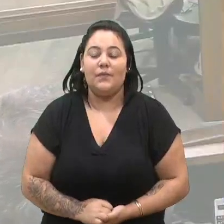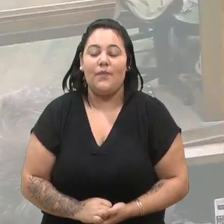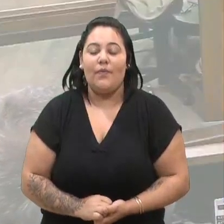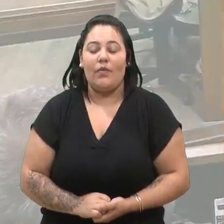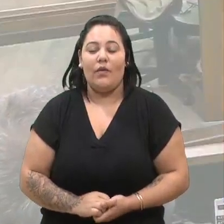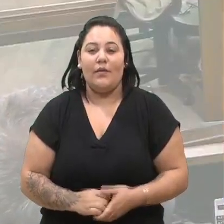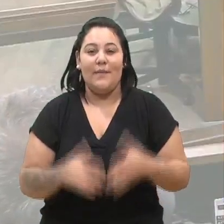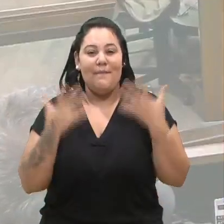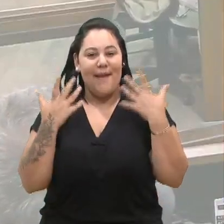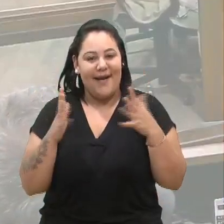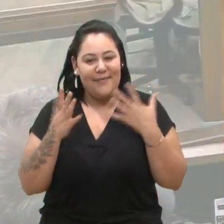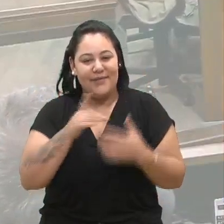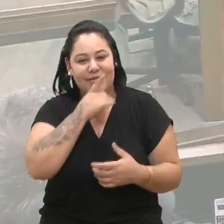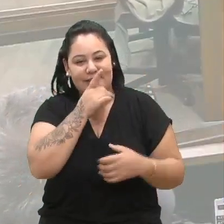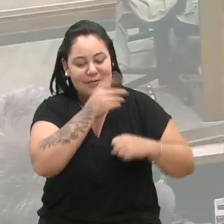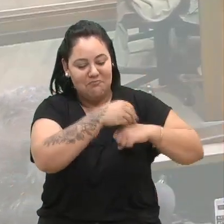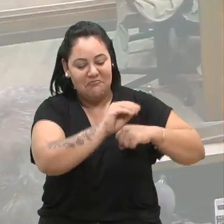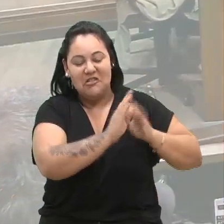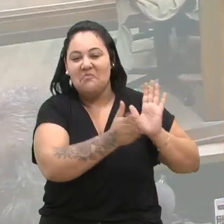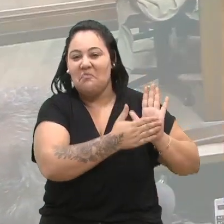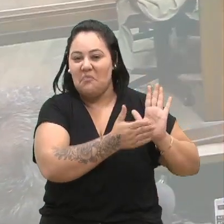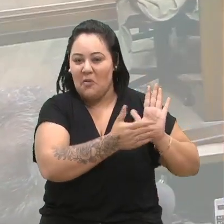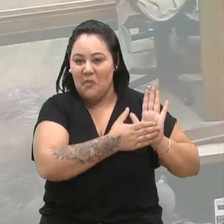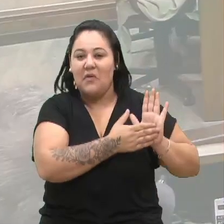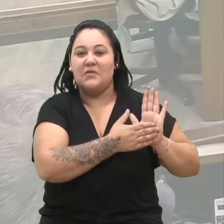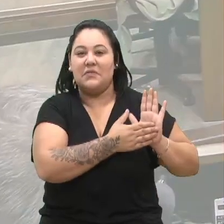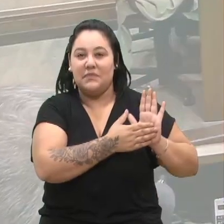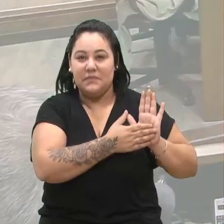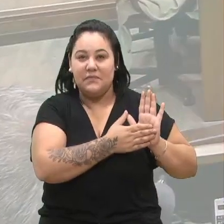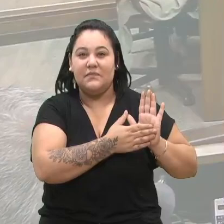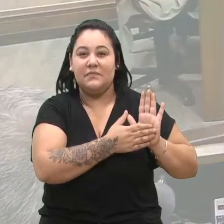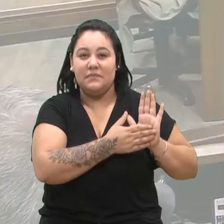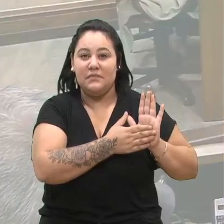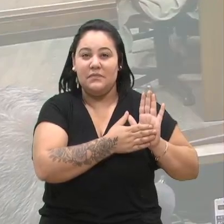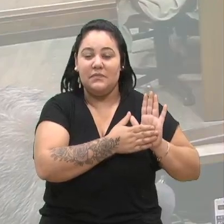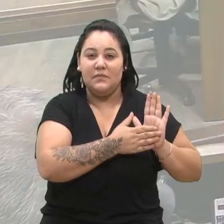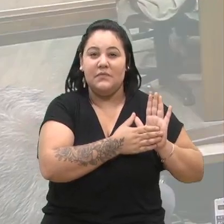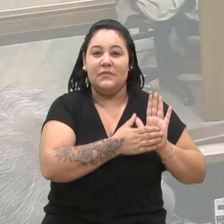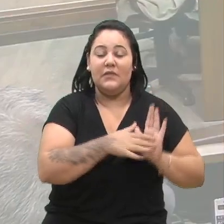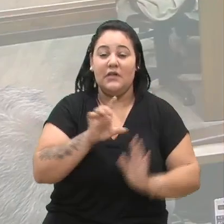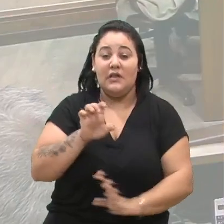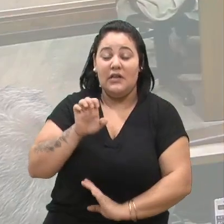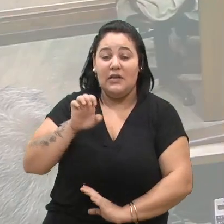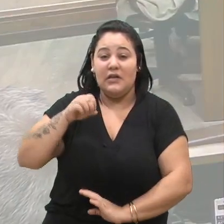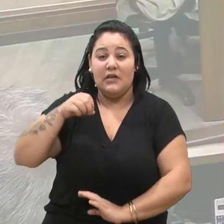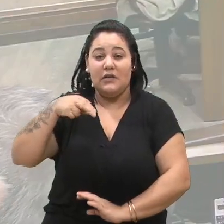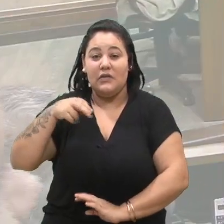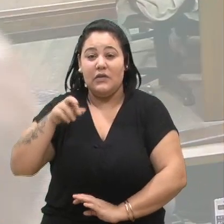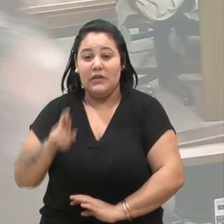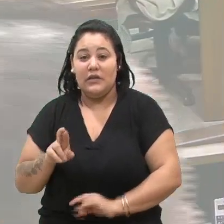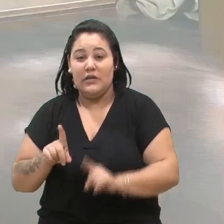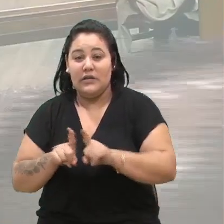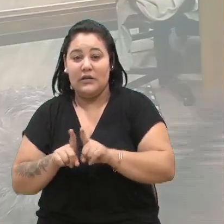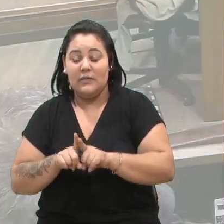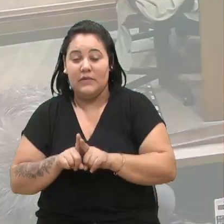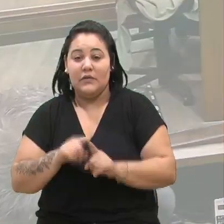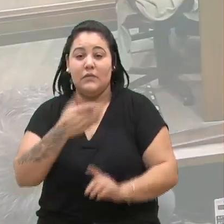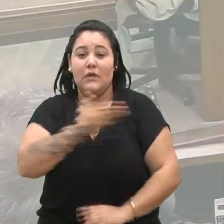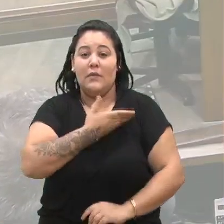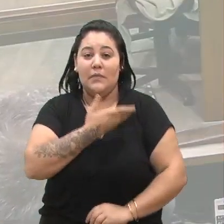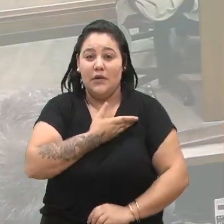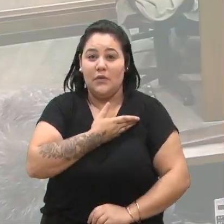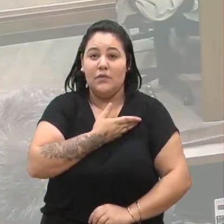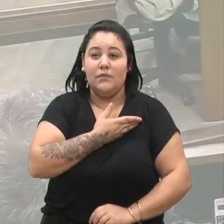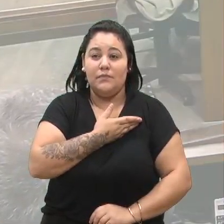Parabéns, vereador Meneguzzi, pela proposta, né? Parabéns ao Leonir, também um amigo de longa data, o